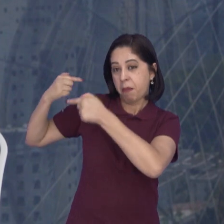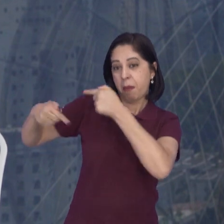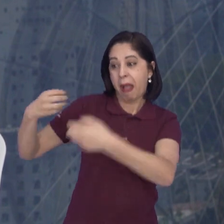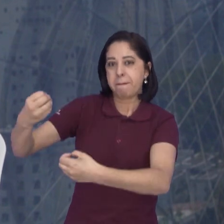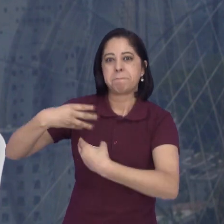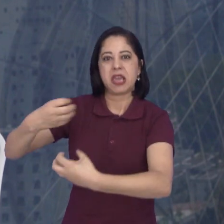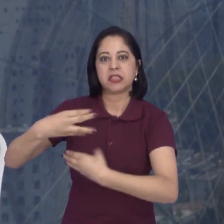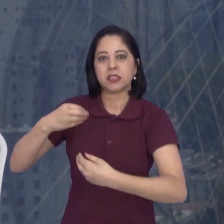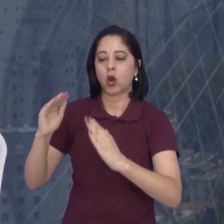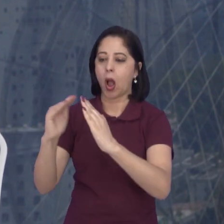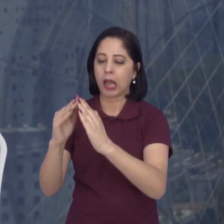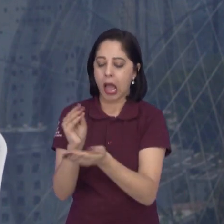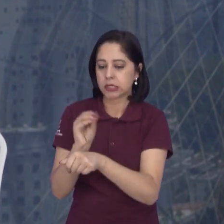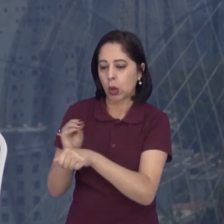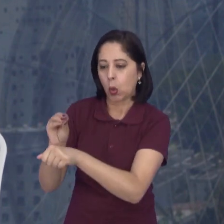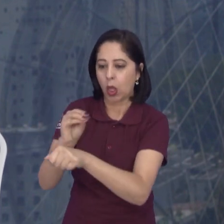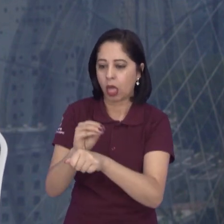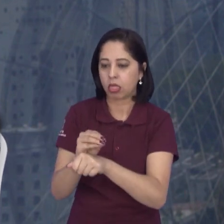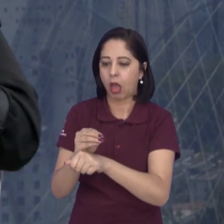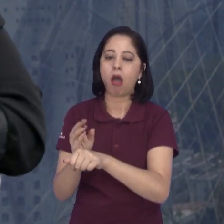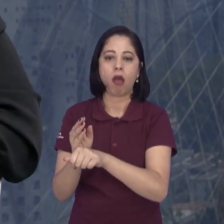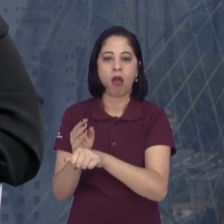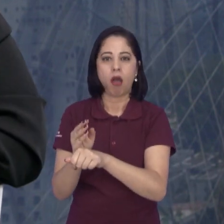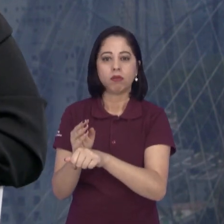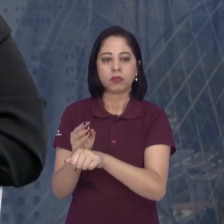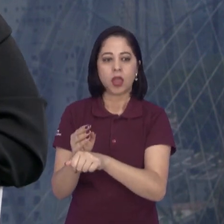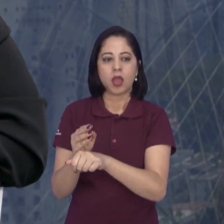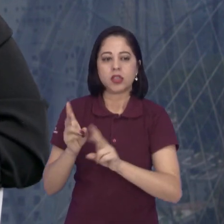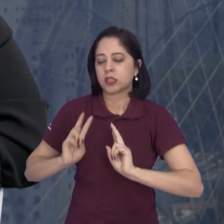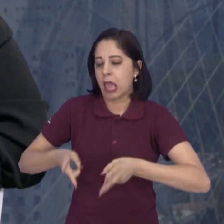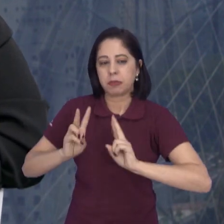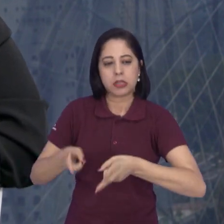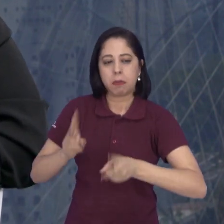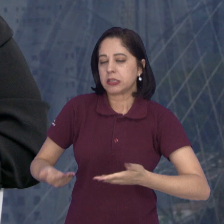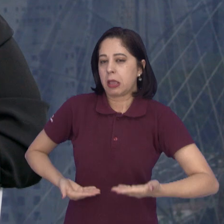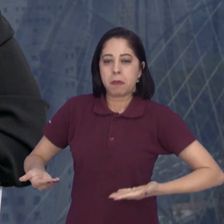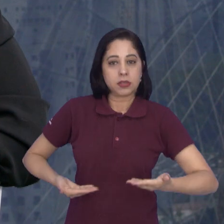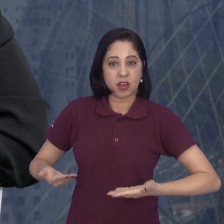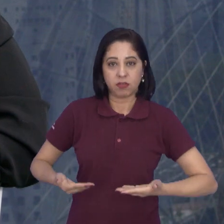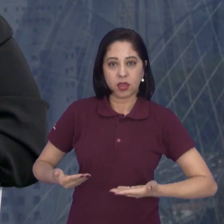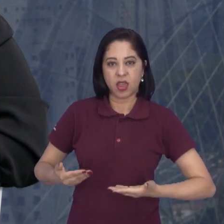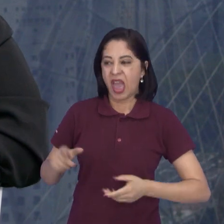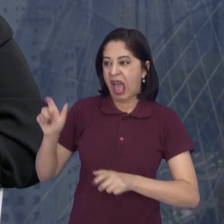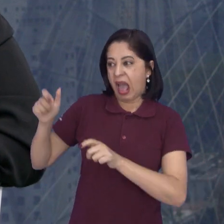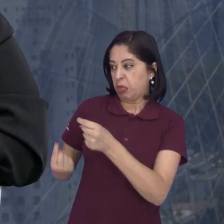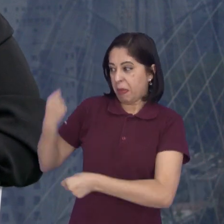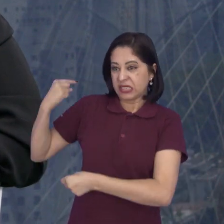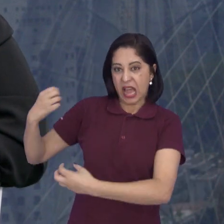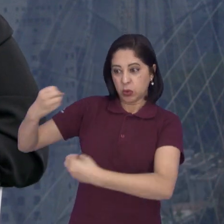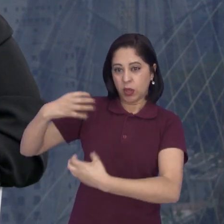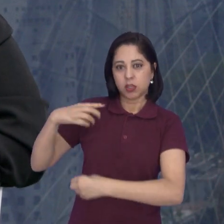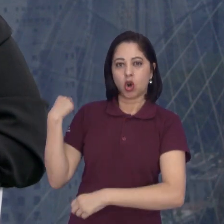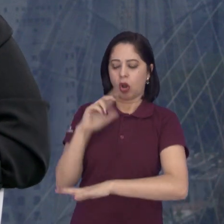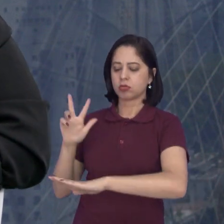né? Então, nós fomos educadas para servir, nós não fomos educadas para ocupar espaços de poder, nós não fomos educadas